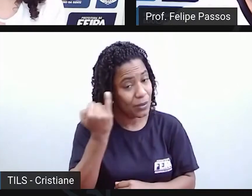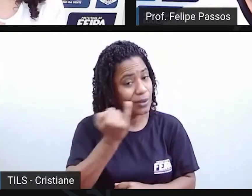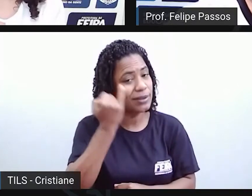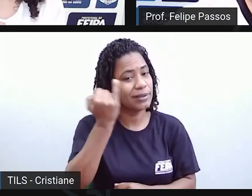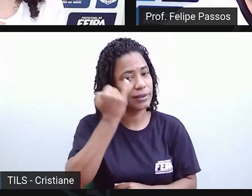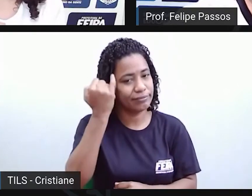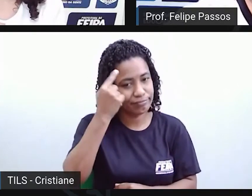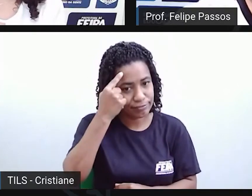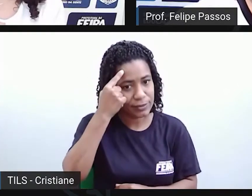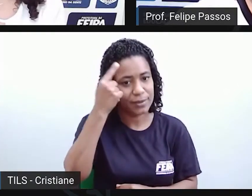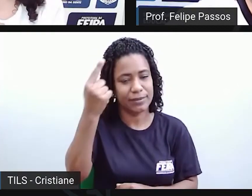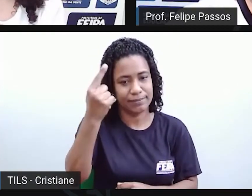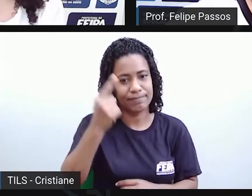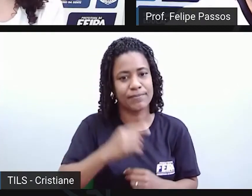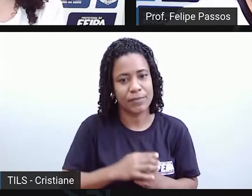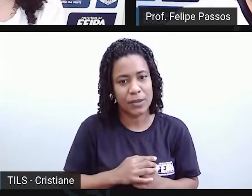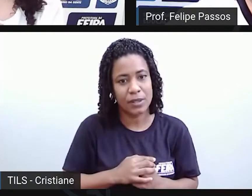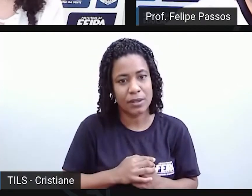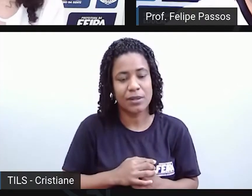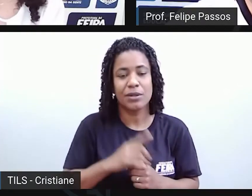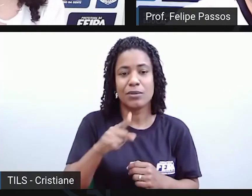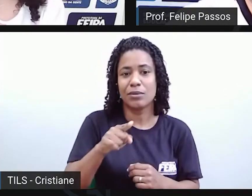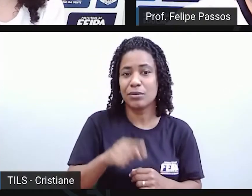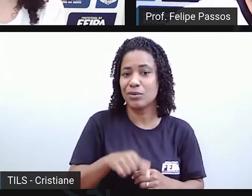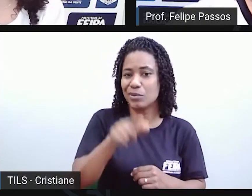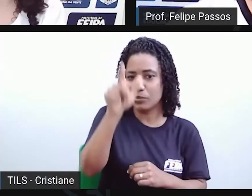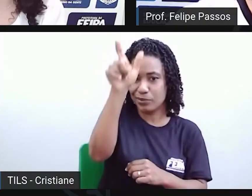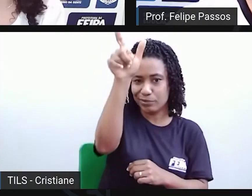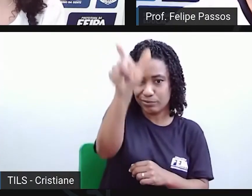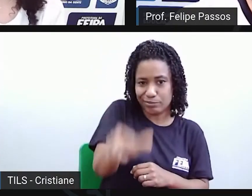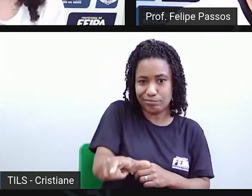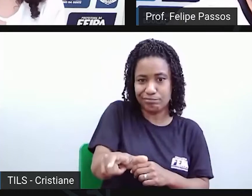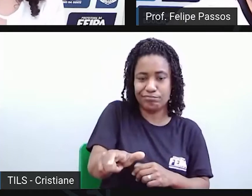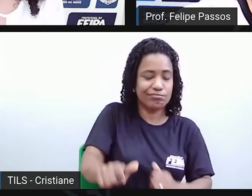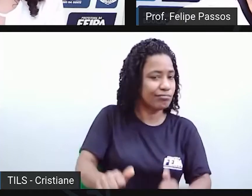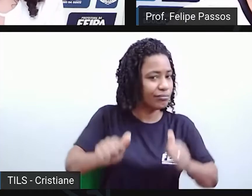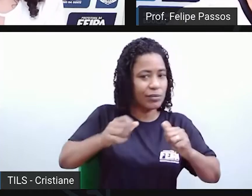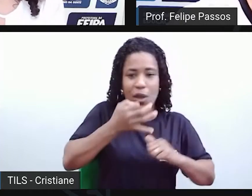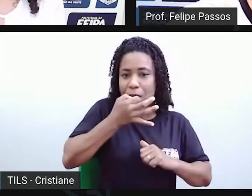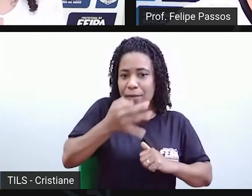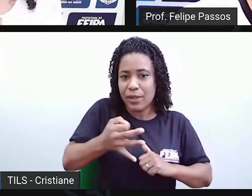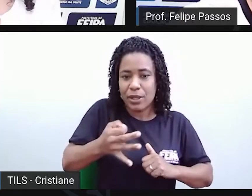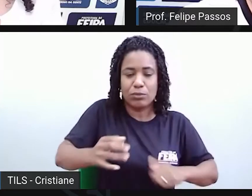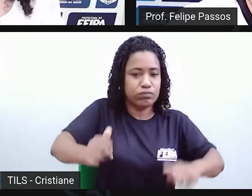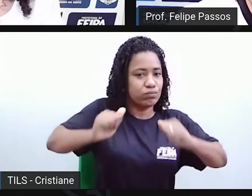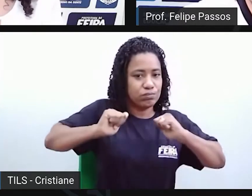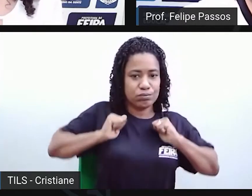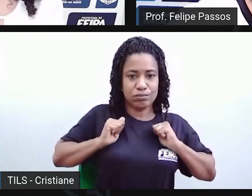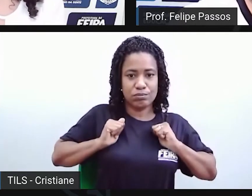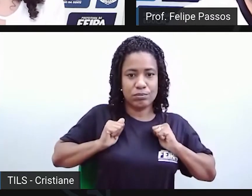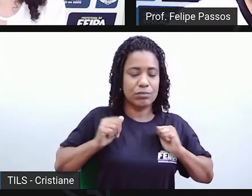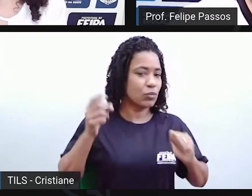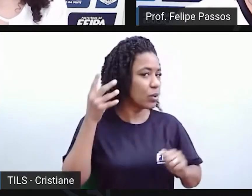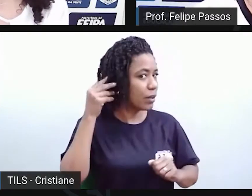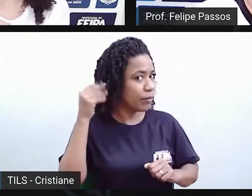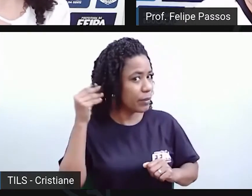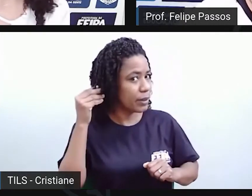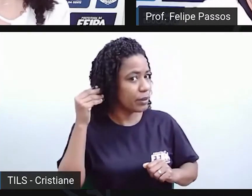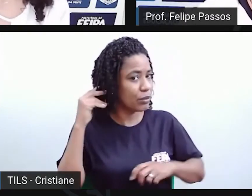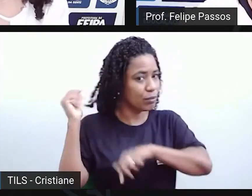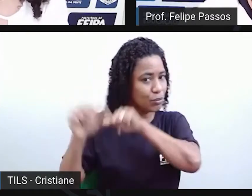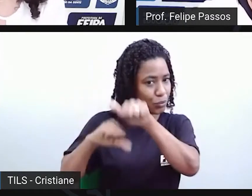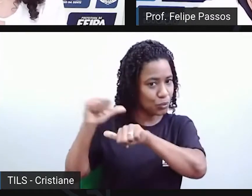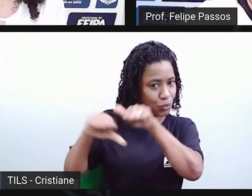deve jamais opinar sobre o que não nos foi requisitado. Então, se a pessoa mudou o cabelo, se a pessoa fez